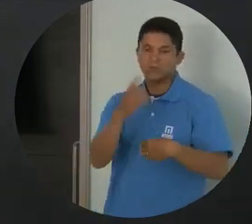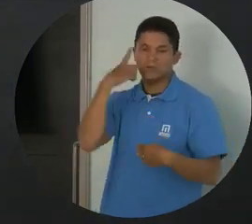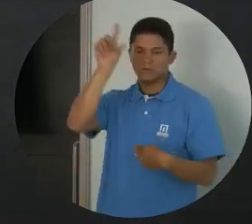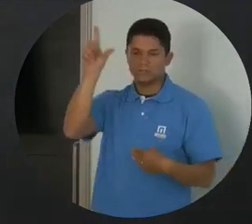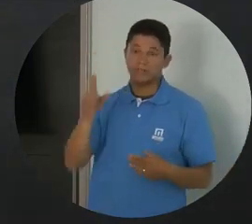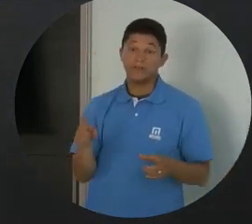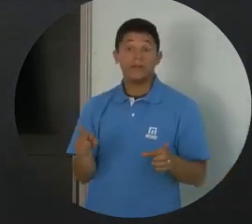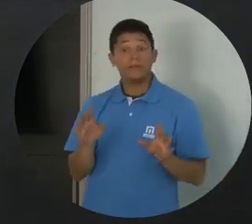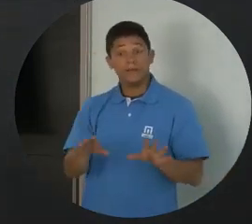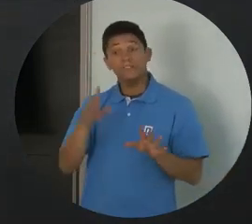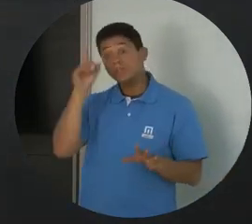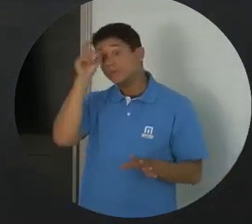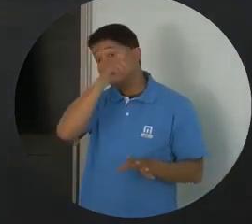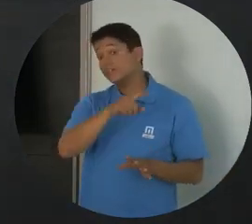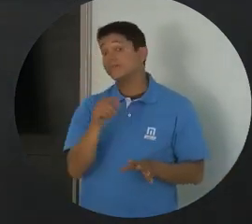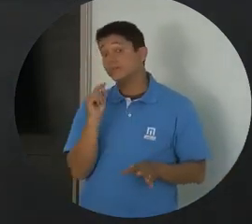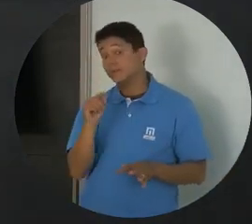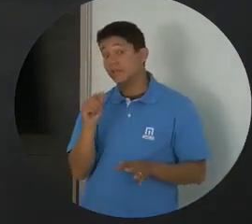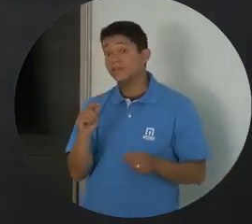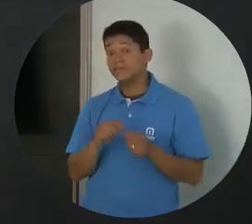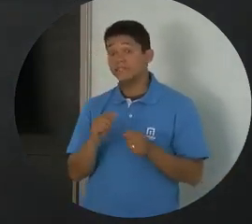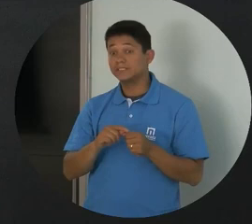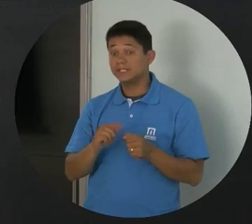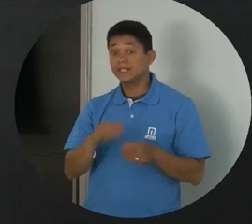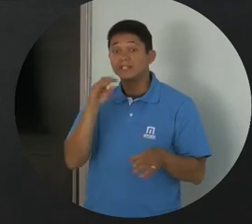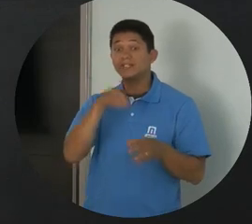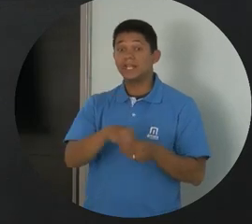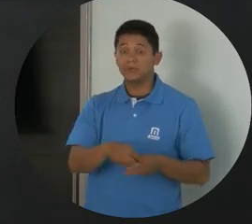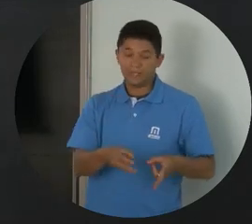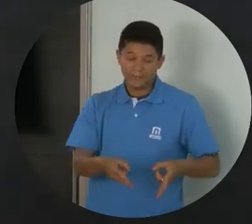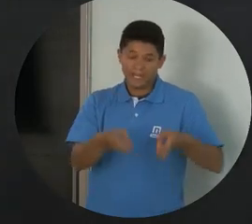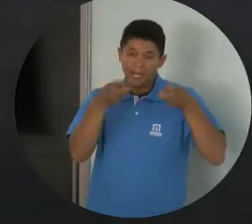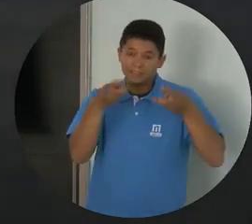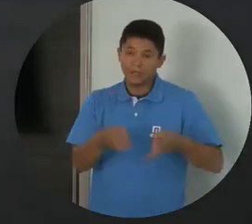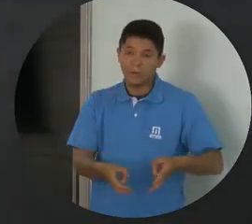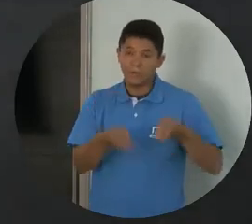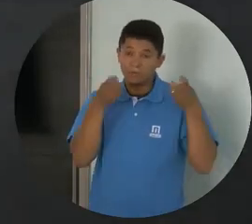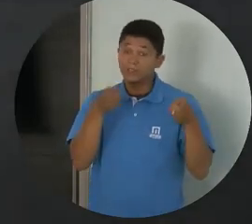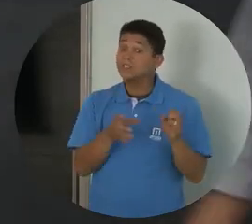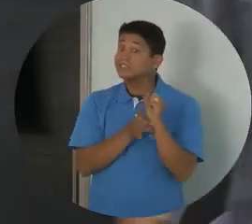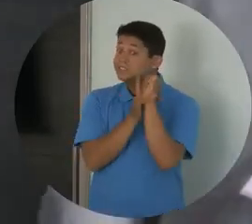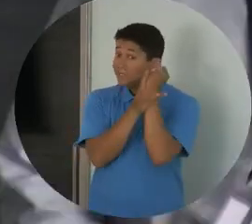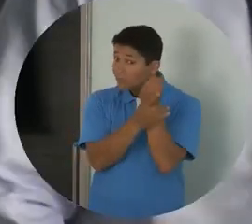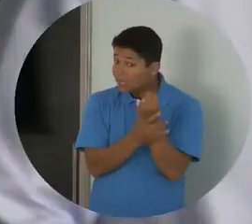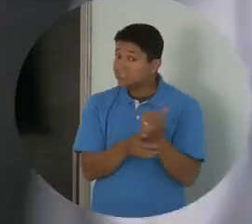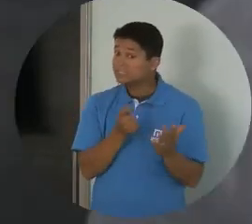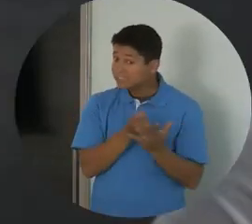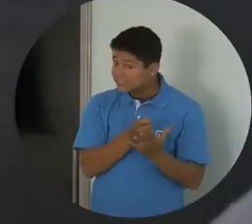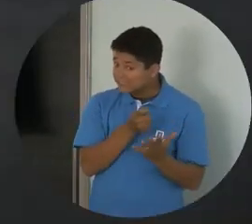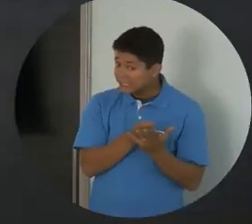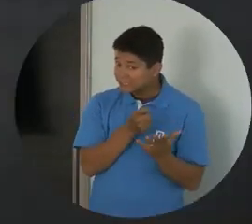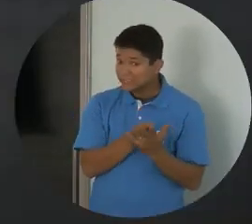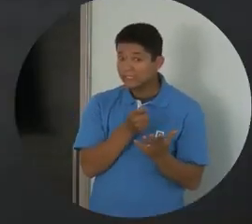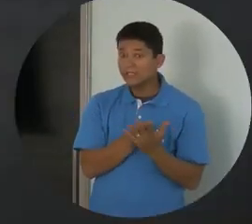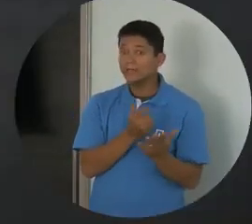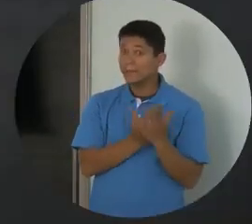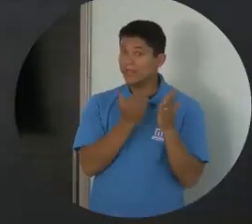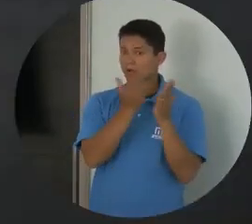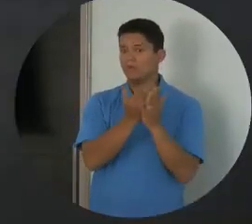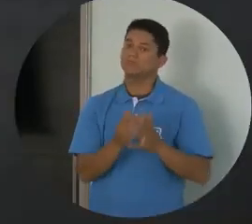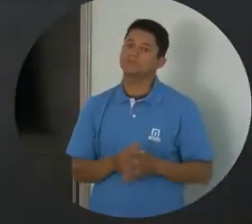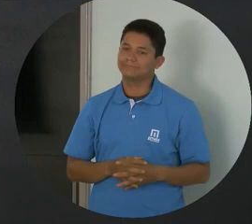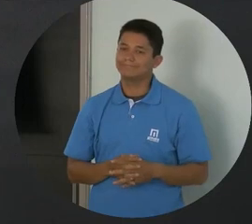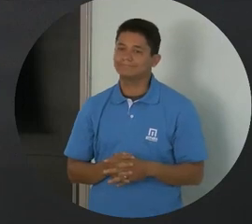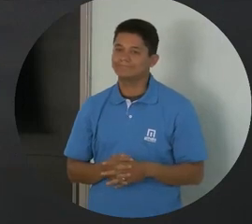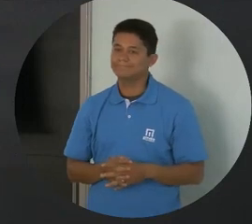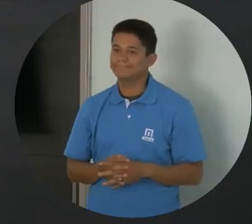o desafio de fazer isso dentro da mineração, que o nível de segurança, a exigência de segurança é muito grande.